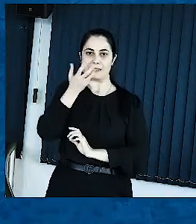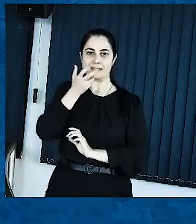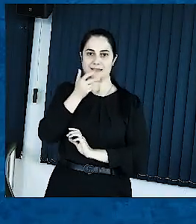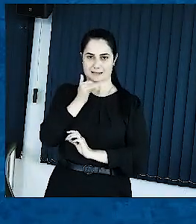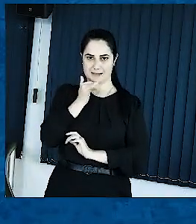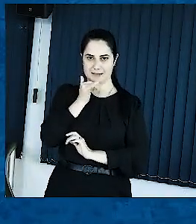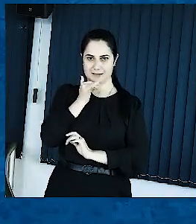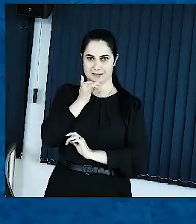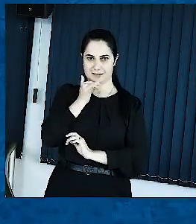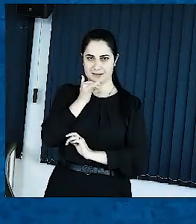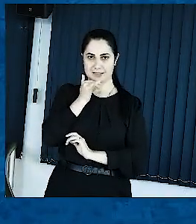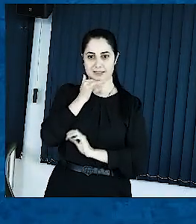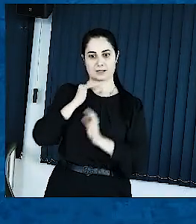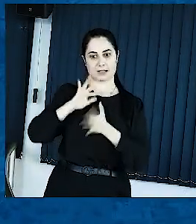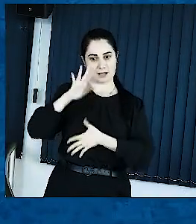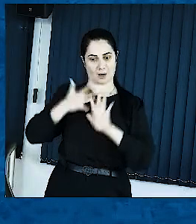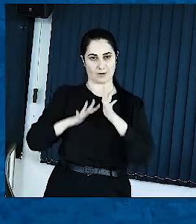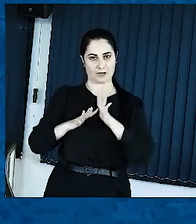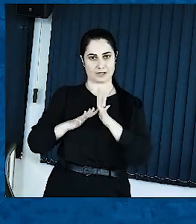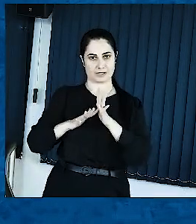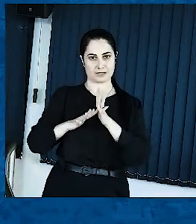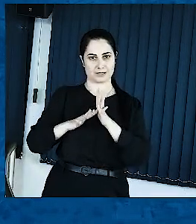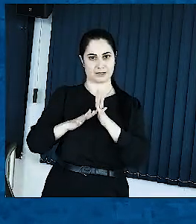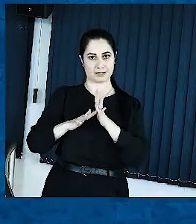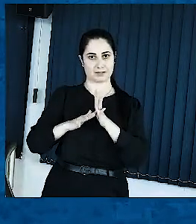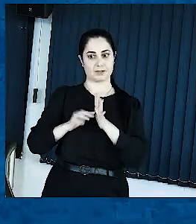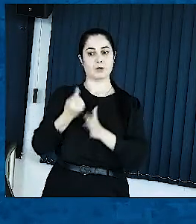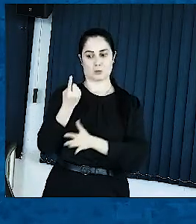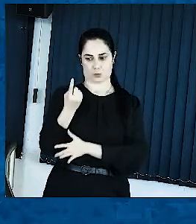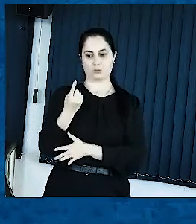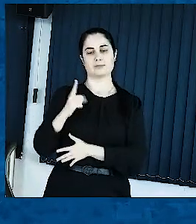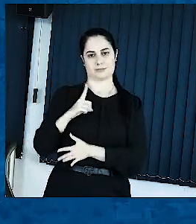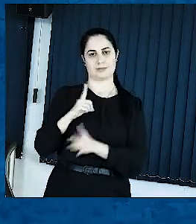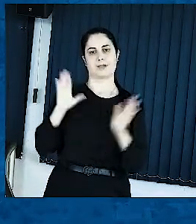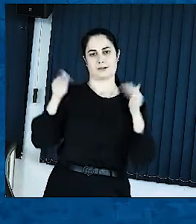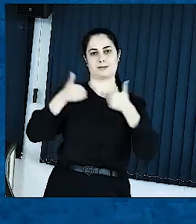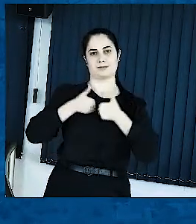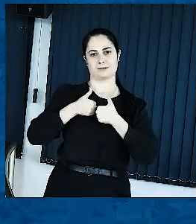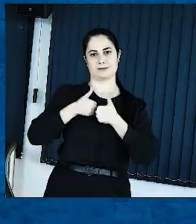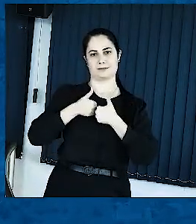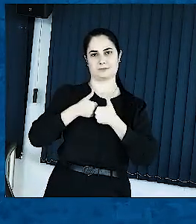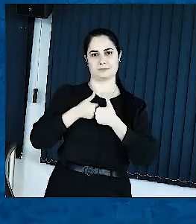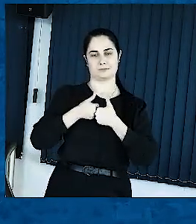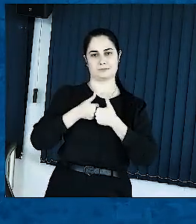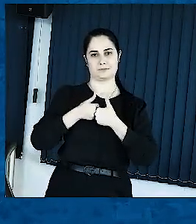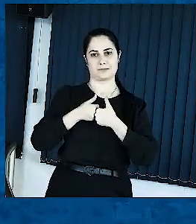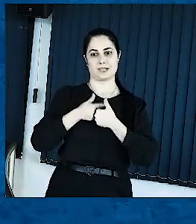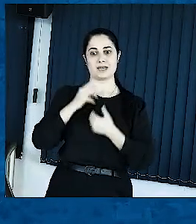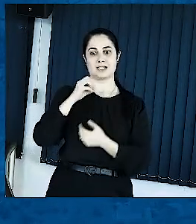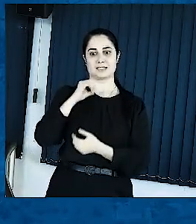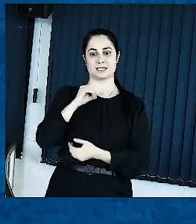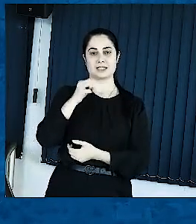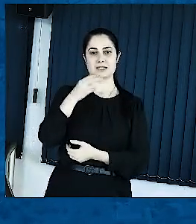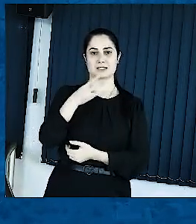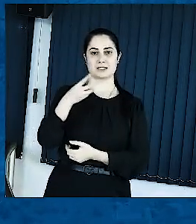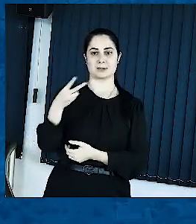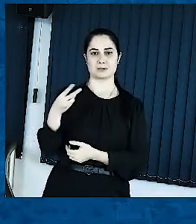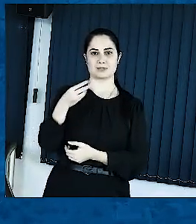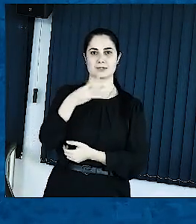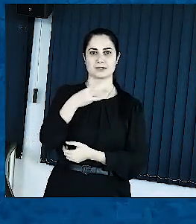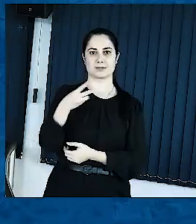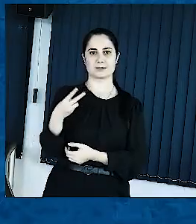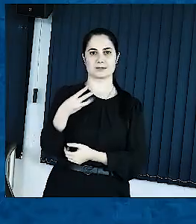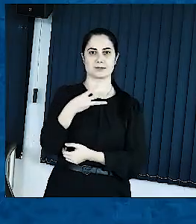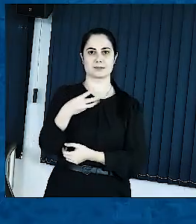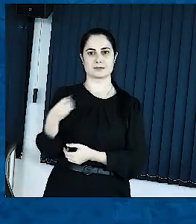crianças, talvez eu vou ter que atender um vai ter autismo. E se eu atender 32,